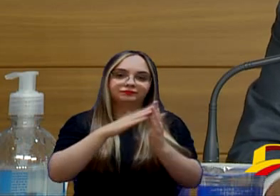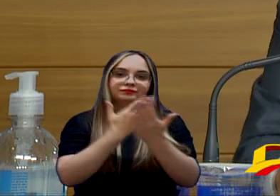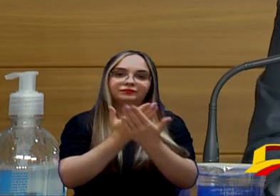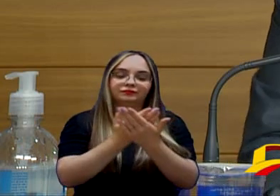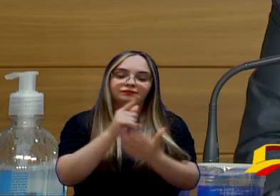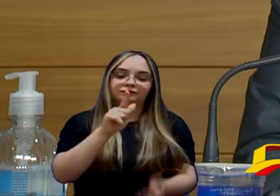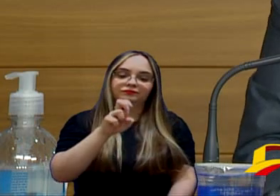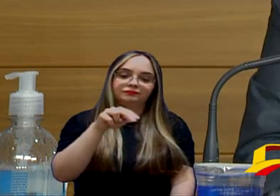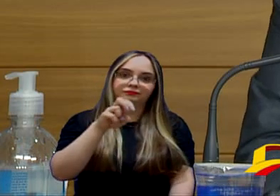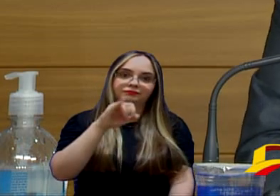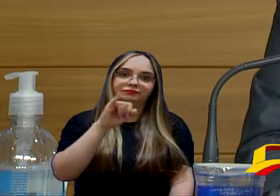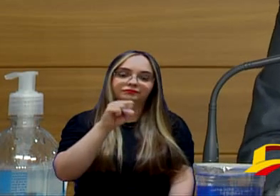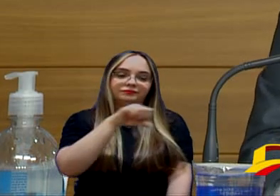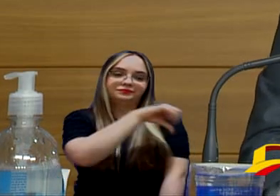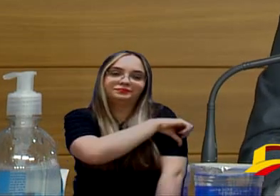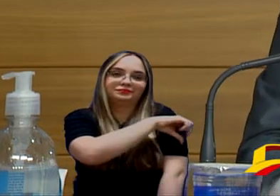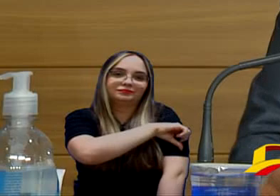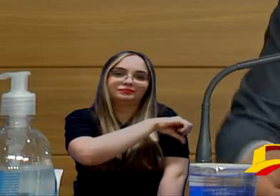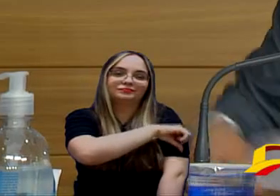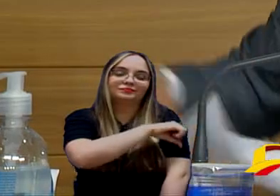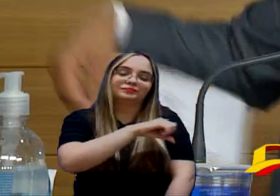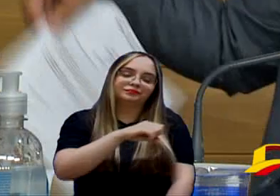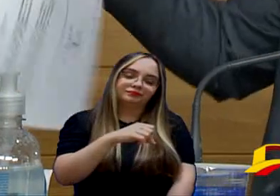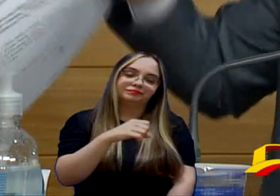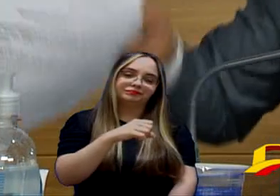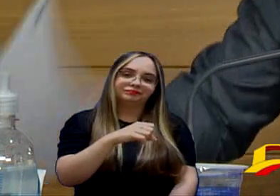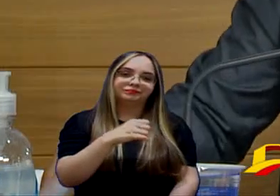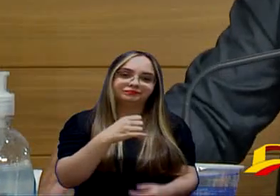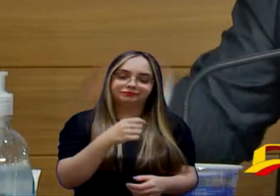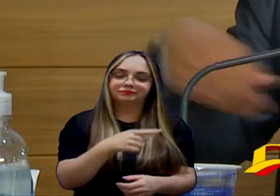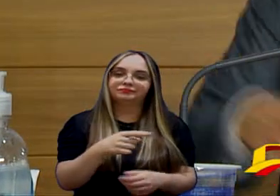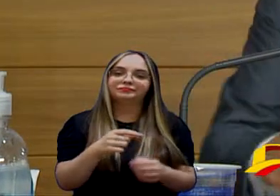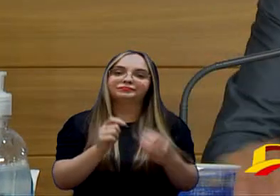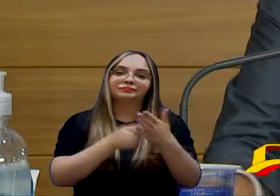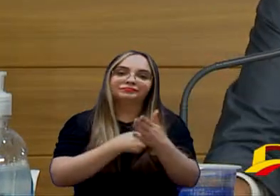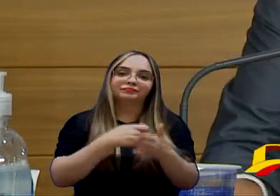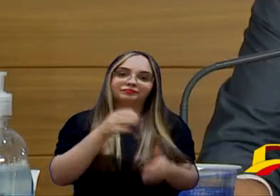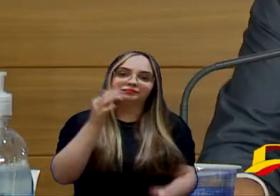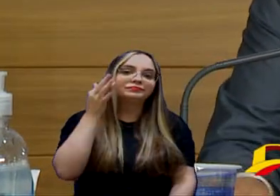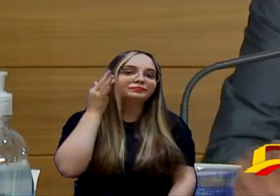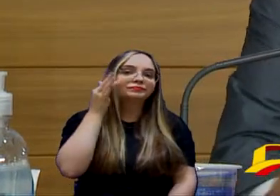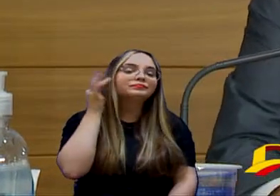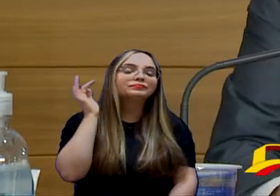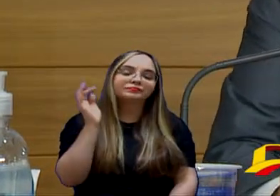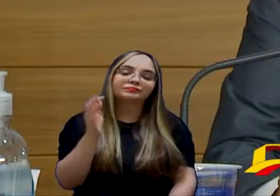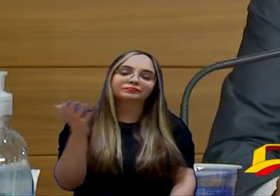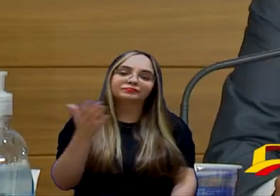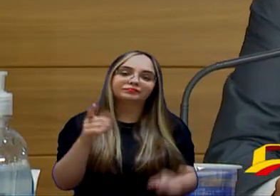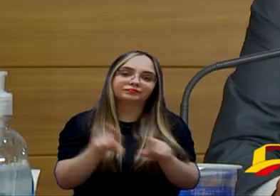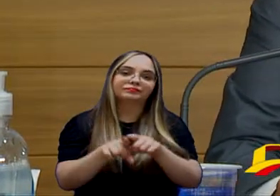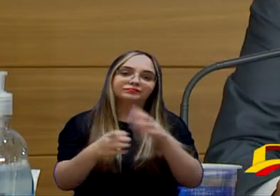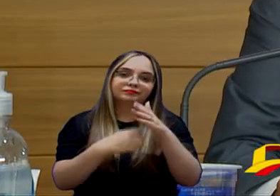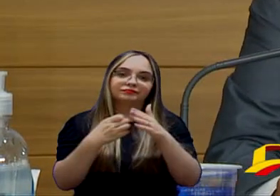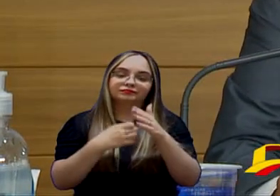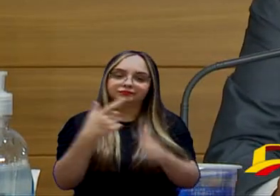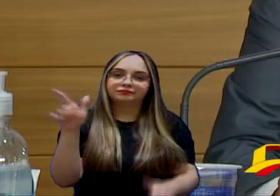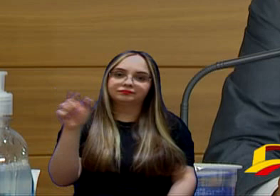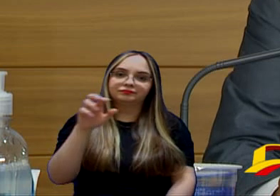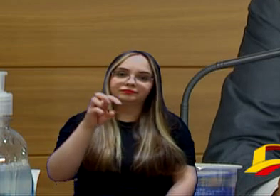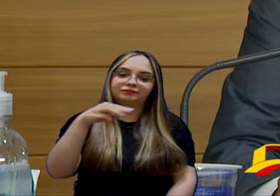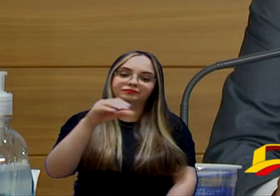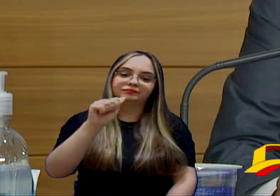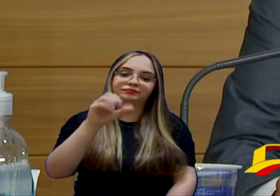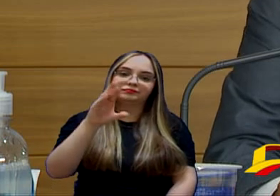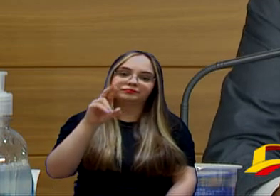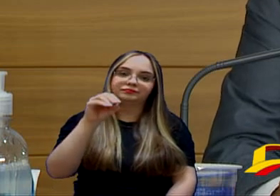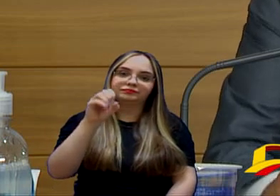Gênesis Sorocaba assinado pelo vereador Fausto Peres voto de congratulações ou empresário senhor Marcos Rogério Rodrigues do